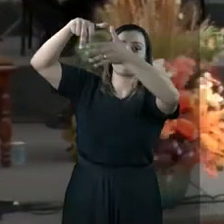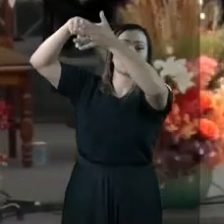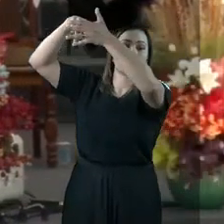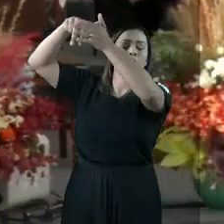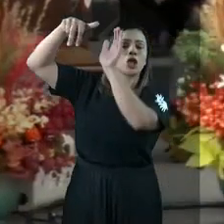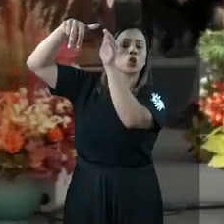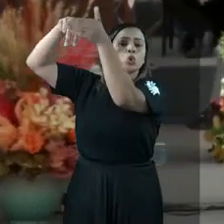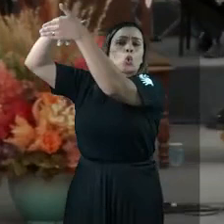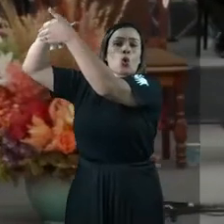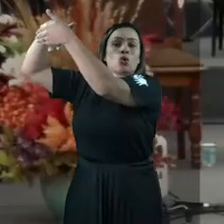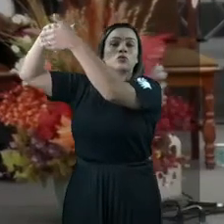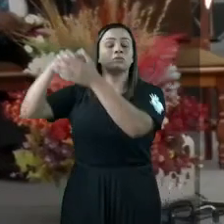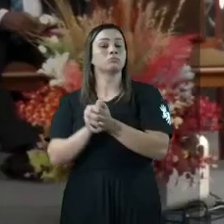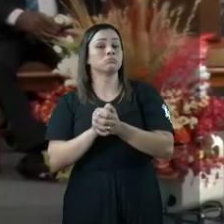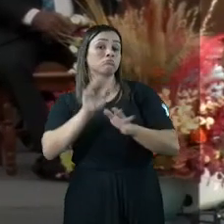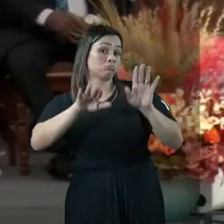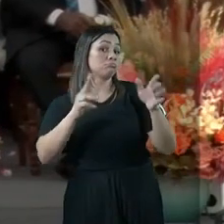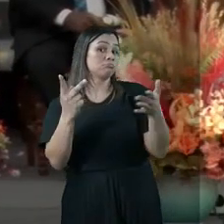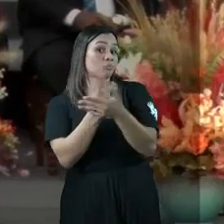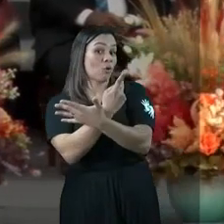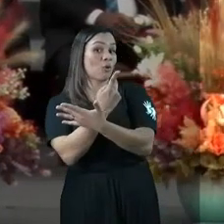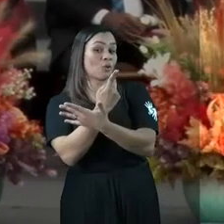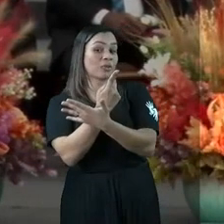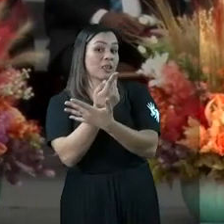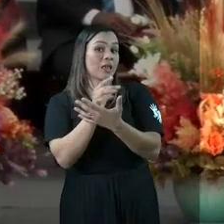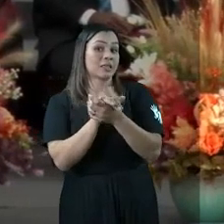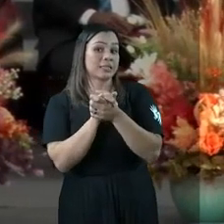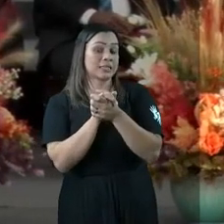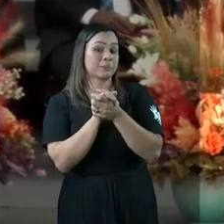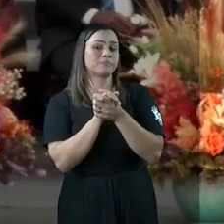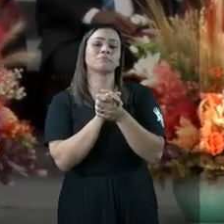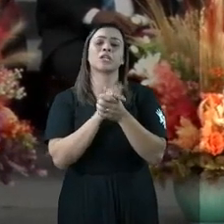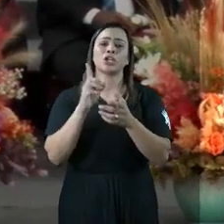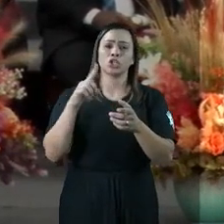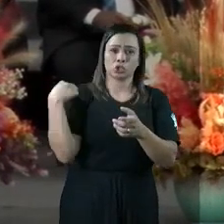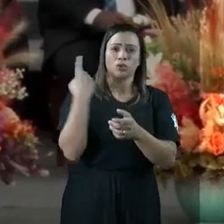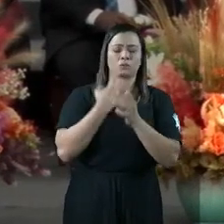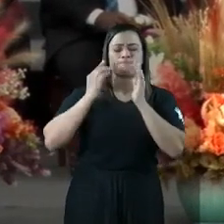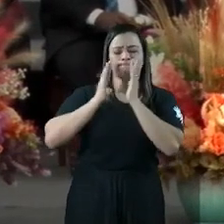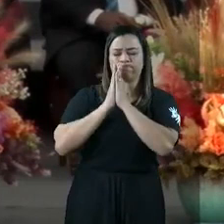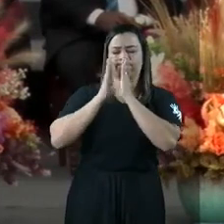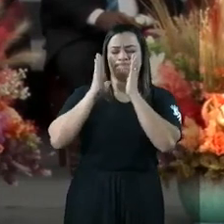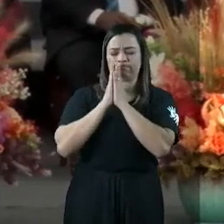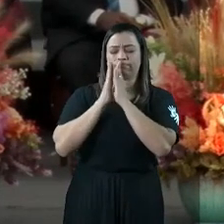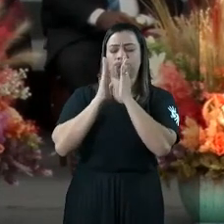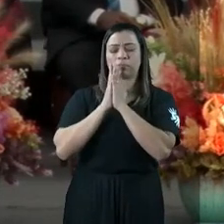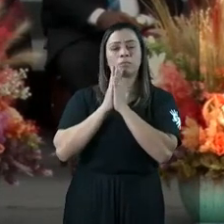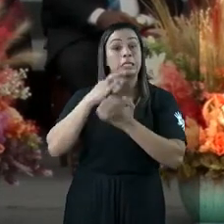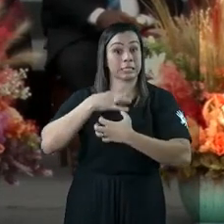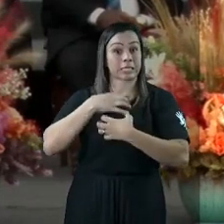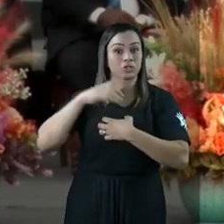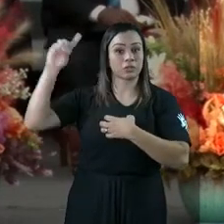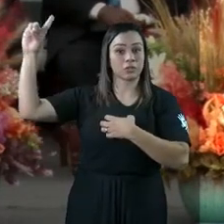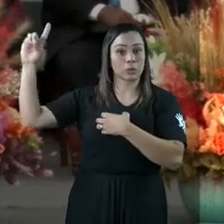Tem hora que a gente vê a face dele, e tem hora que ele diz assim: bye bye, daqui só na eternidade. Mas fica tranquilo que quando chegar a